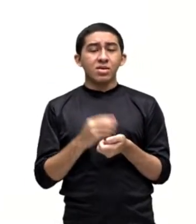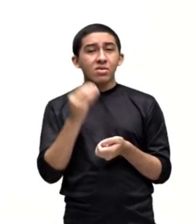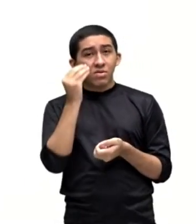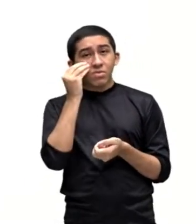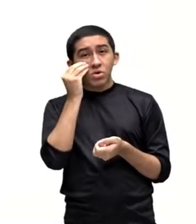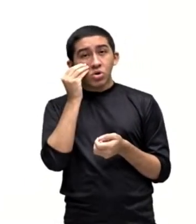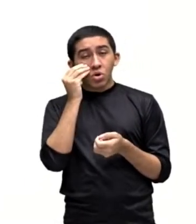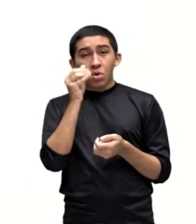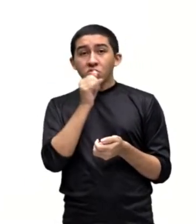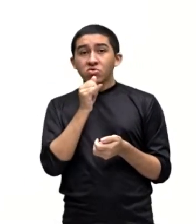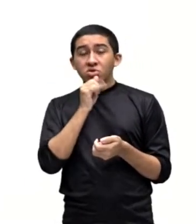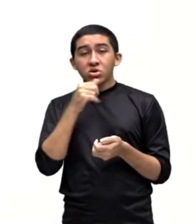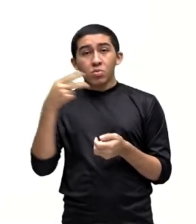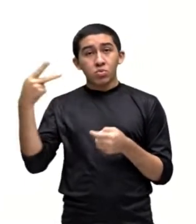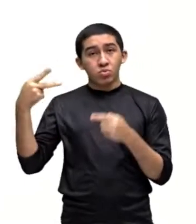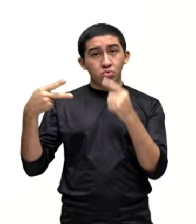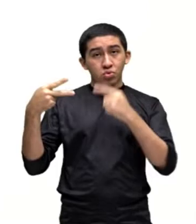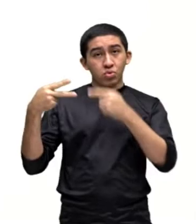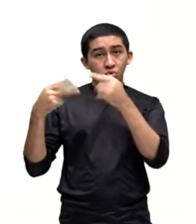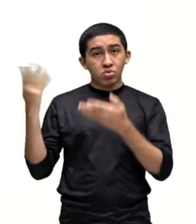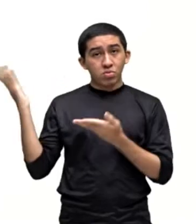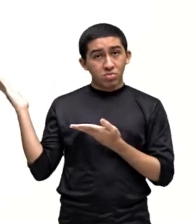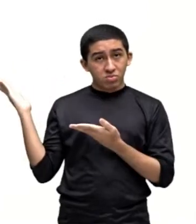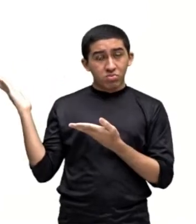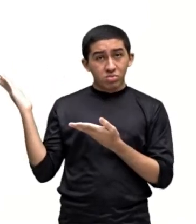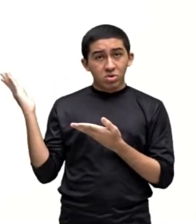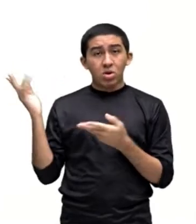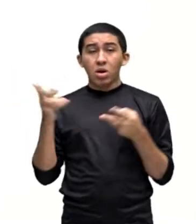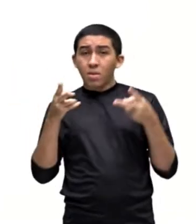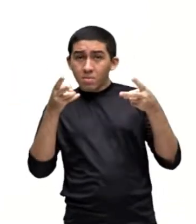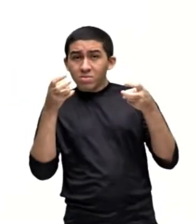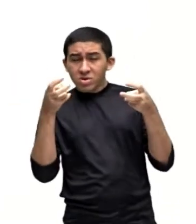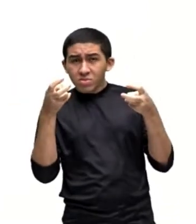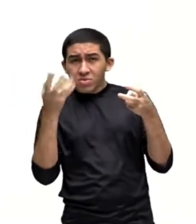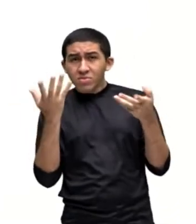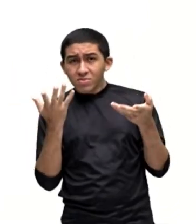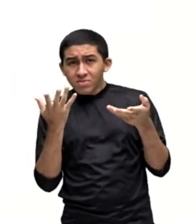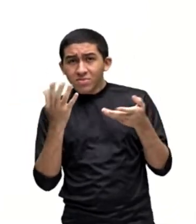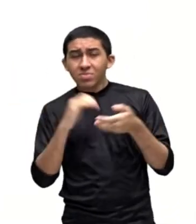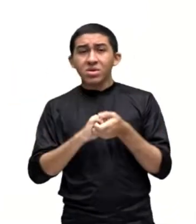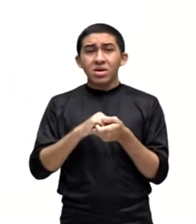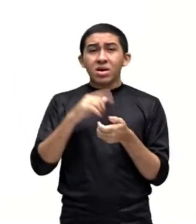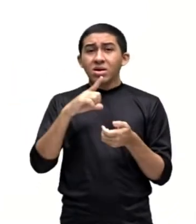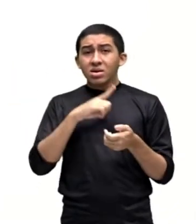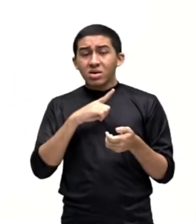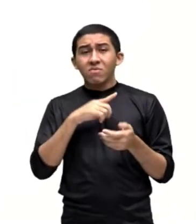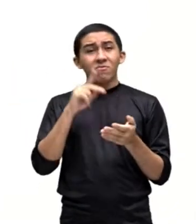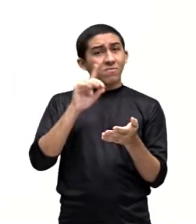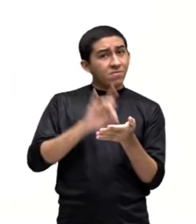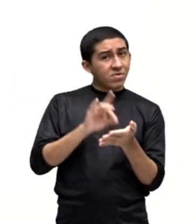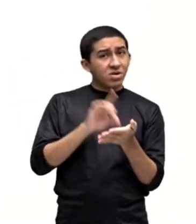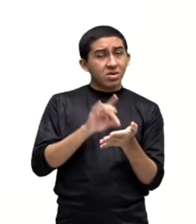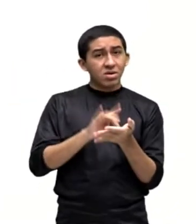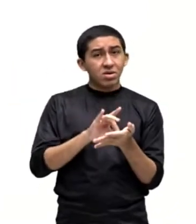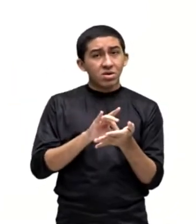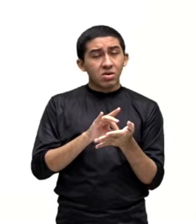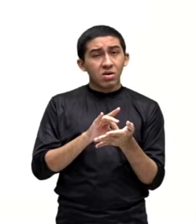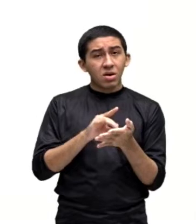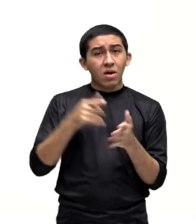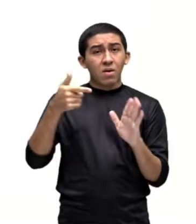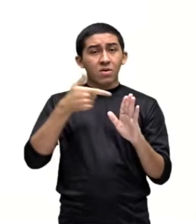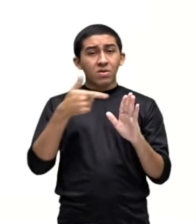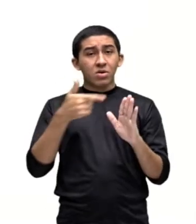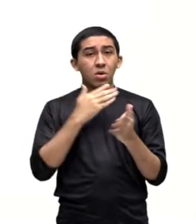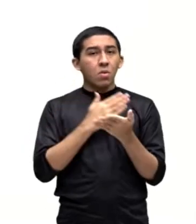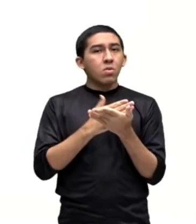dois exemplos, então a gente consegue enxergar isso muito bem, não é? A gente consegue perceber que realmente a ironia, por quê?